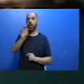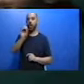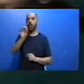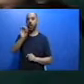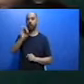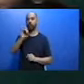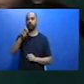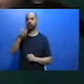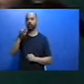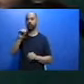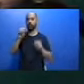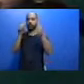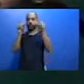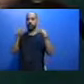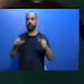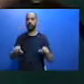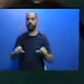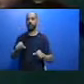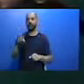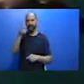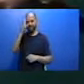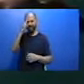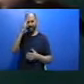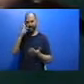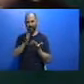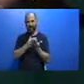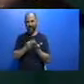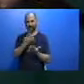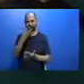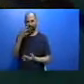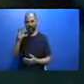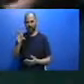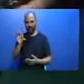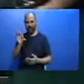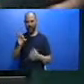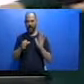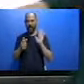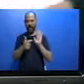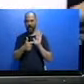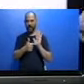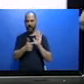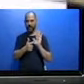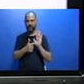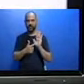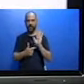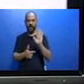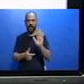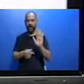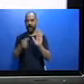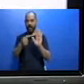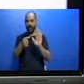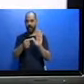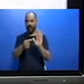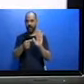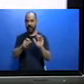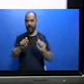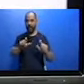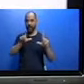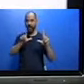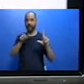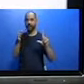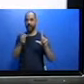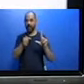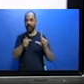cartaz da página 49 lembram da mãozinha essa imagem é um logotipo o logotipo